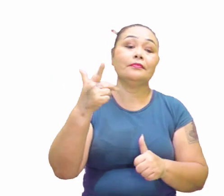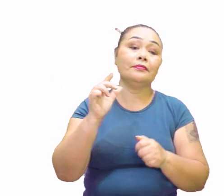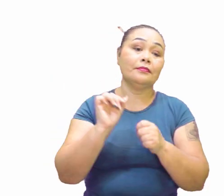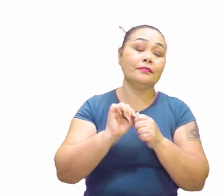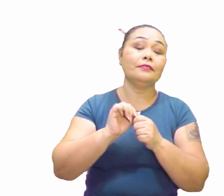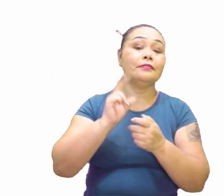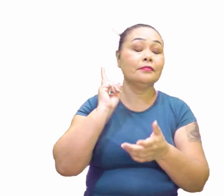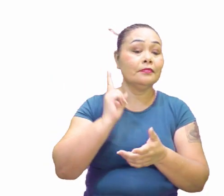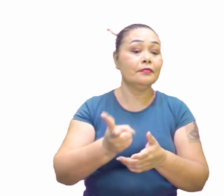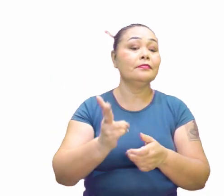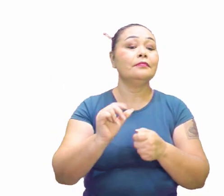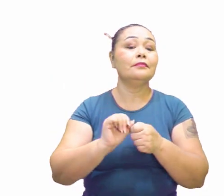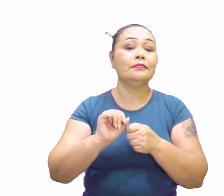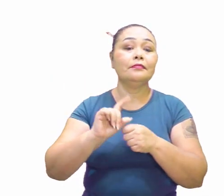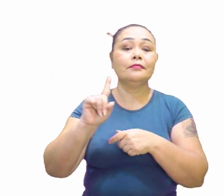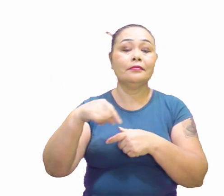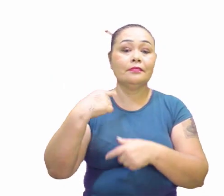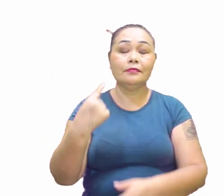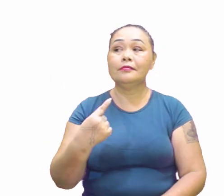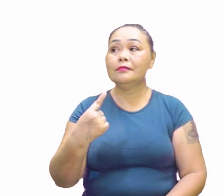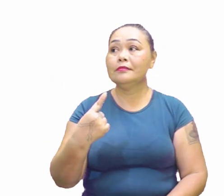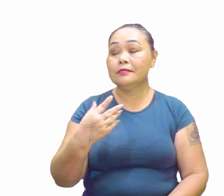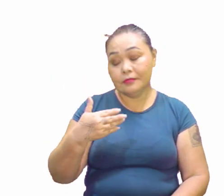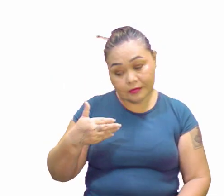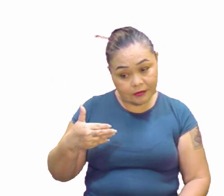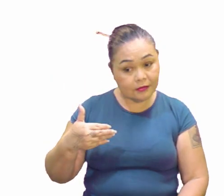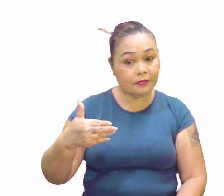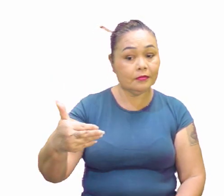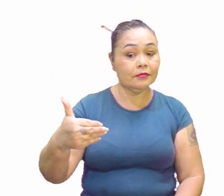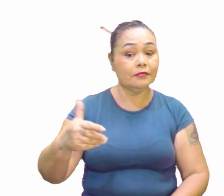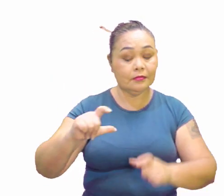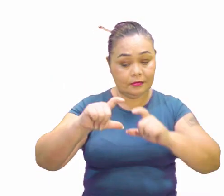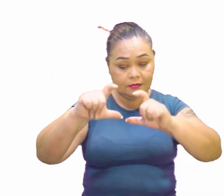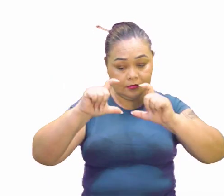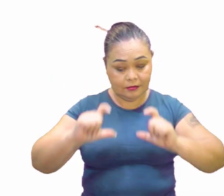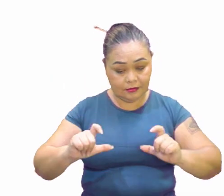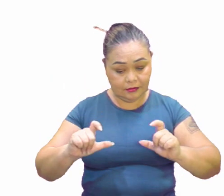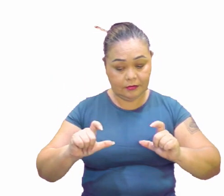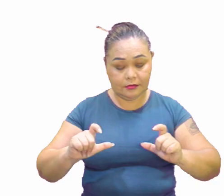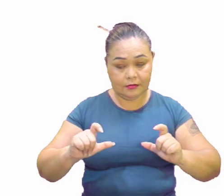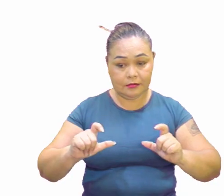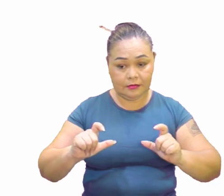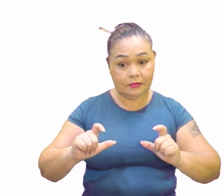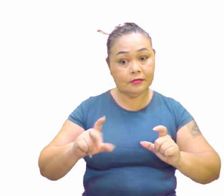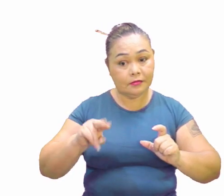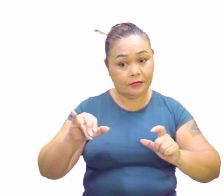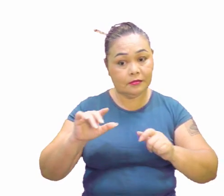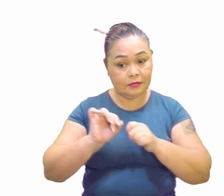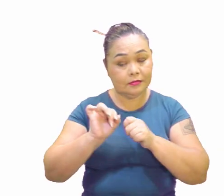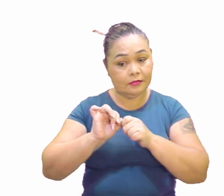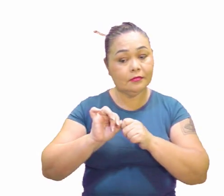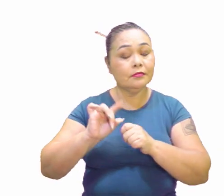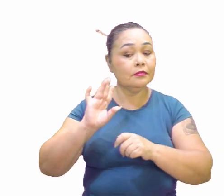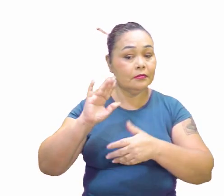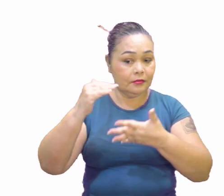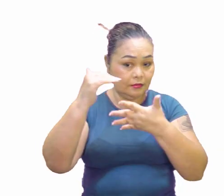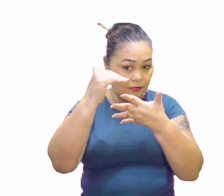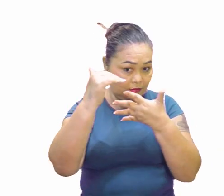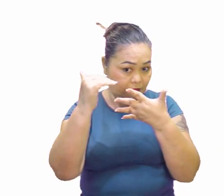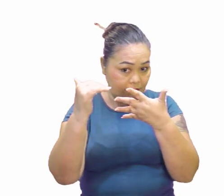primeiramente, sempre virá, né, para iniciar o parágrafo uma expressão que vai dizer que já